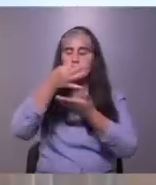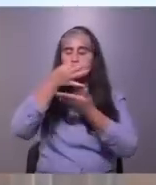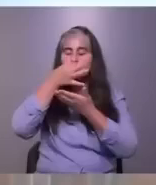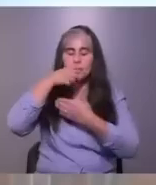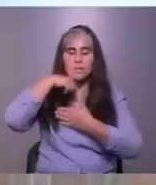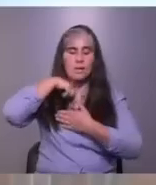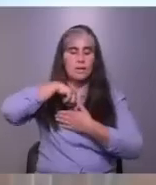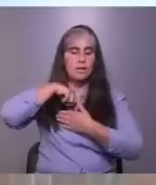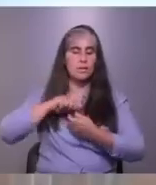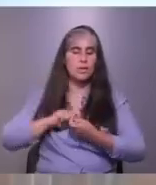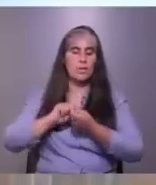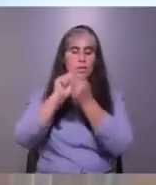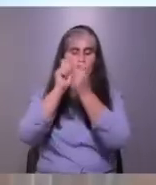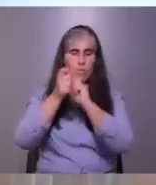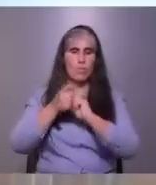Ele mesmo.